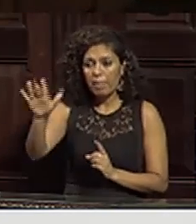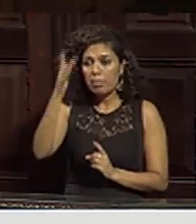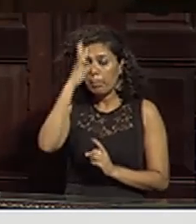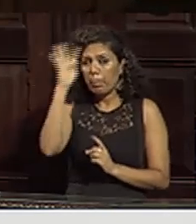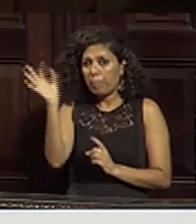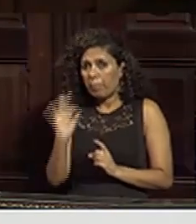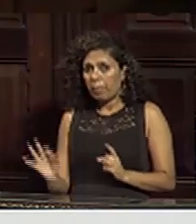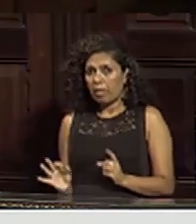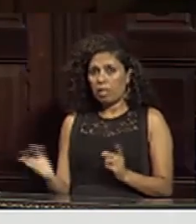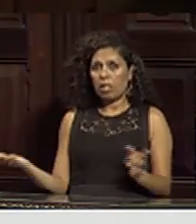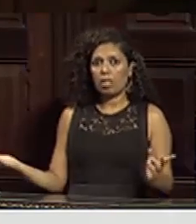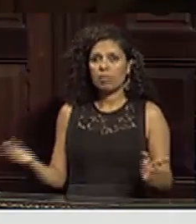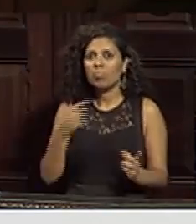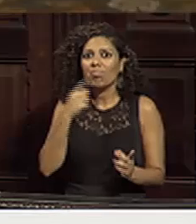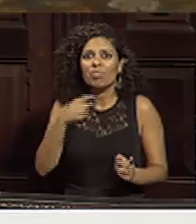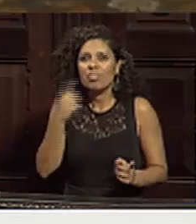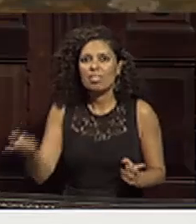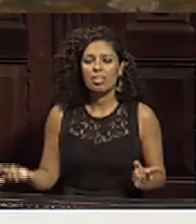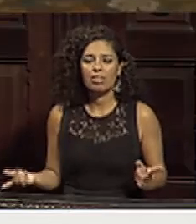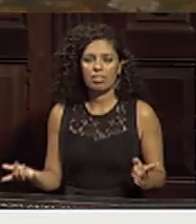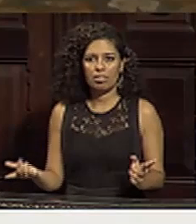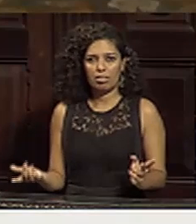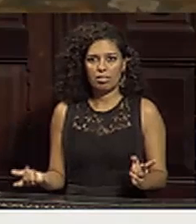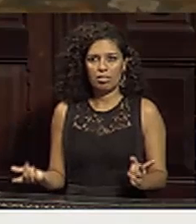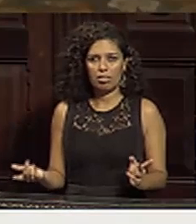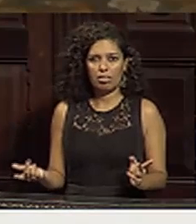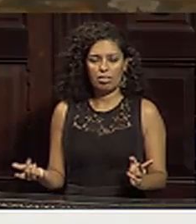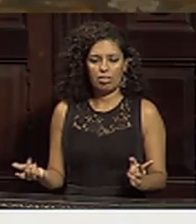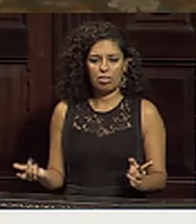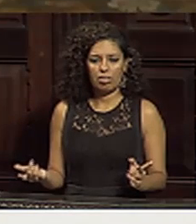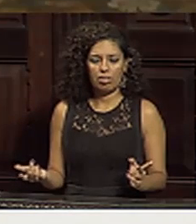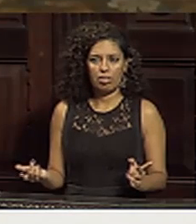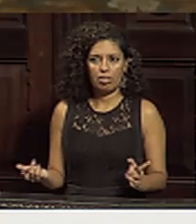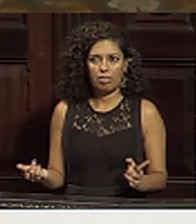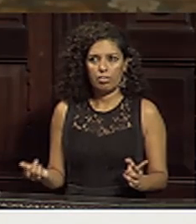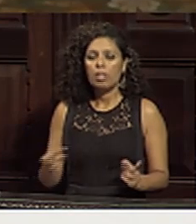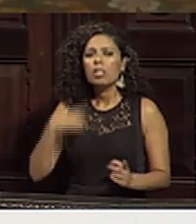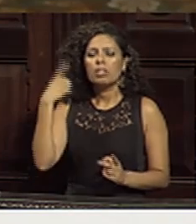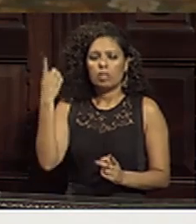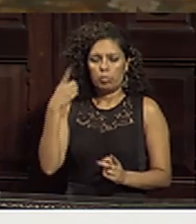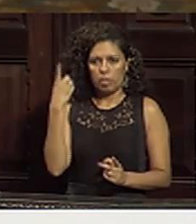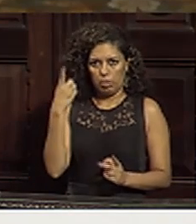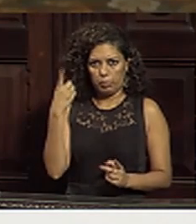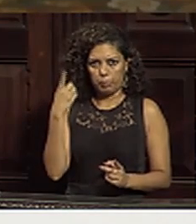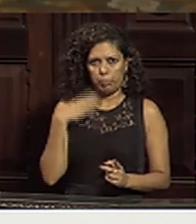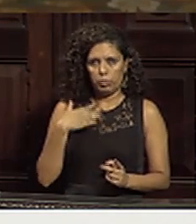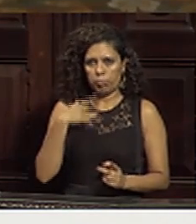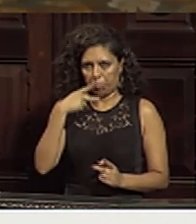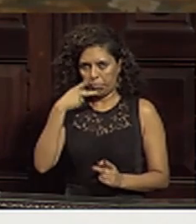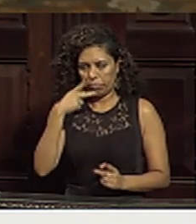parte ao deputado Paulo Ramos. Deputado Luiz Paulo, eu sou